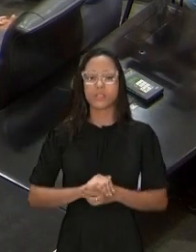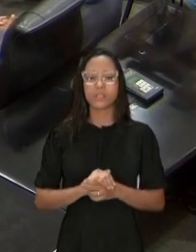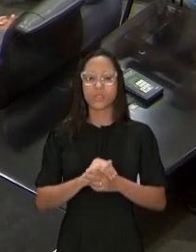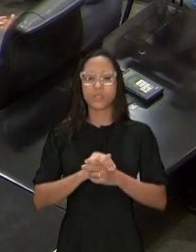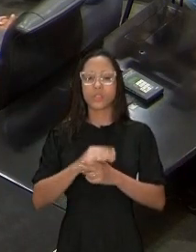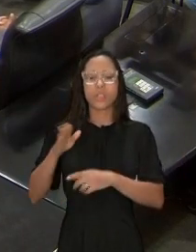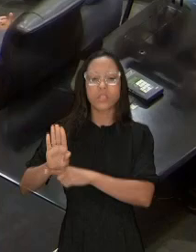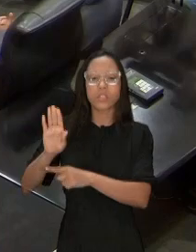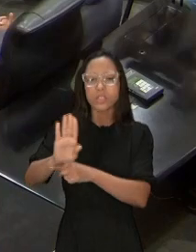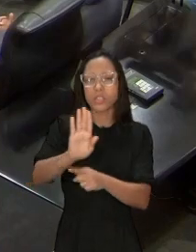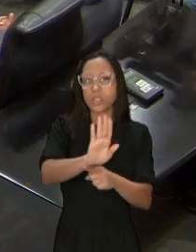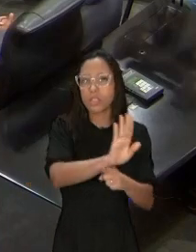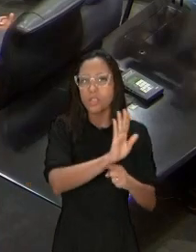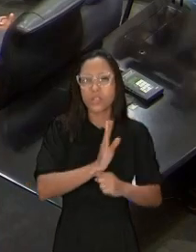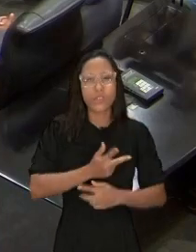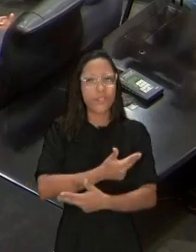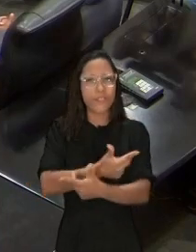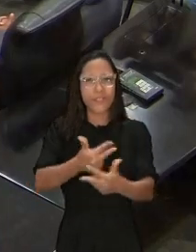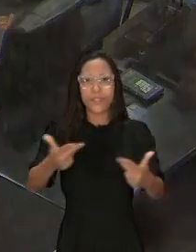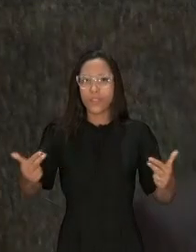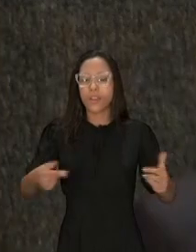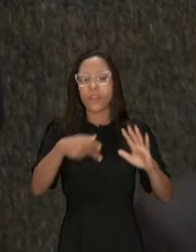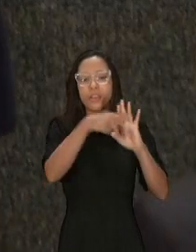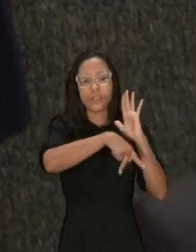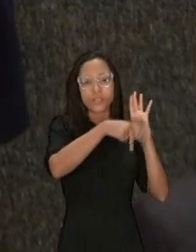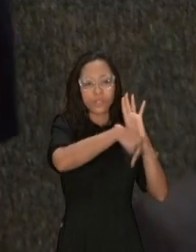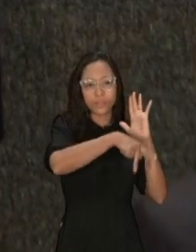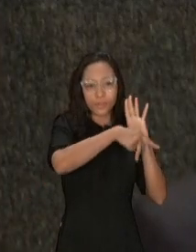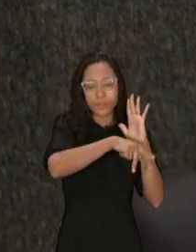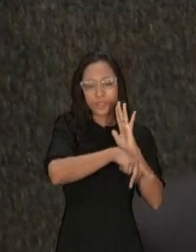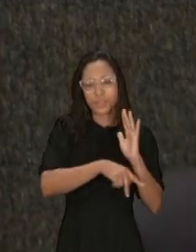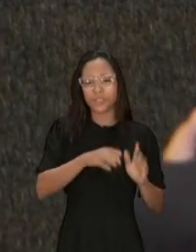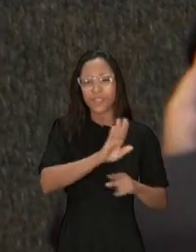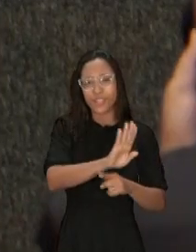trabalhos missionários. E nesta noite é homenageado.